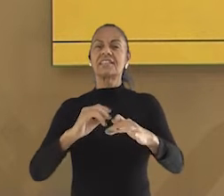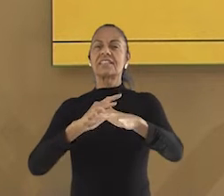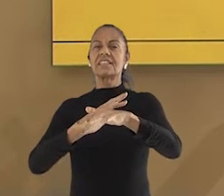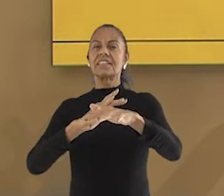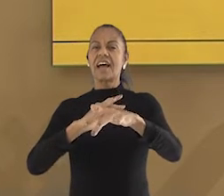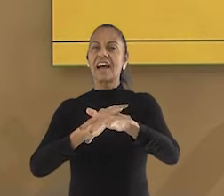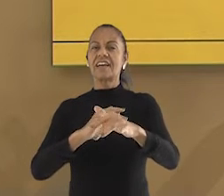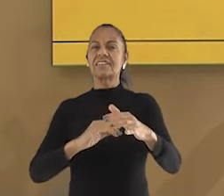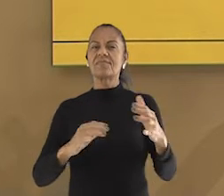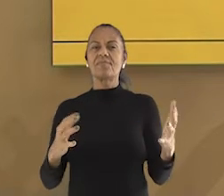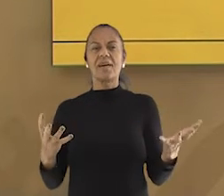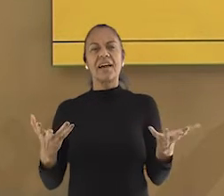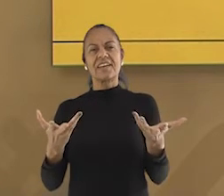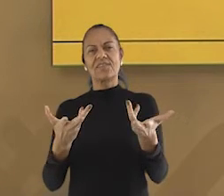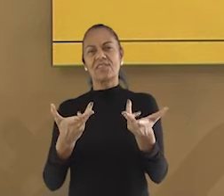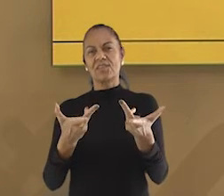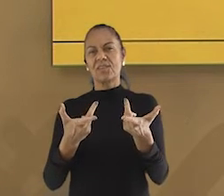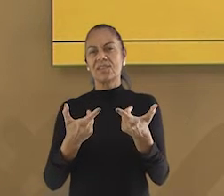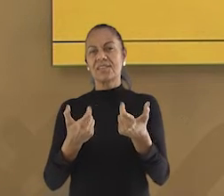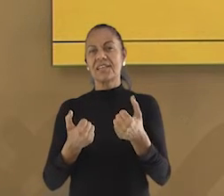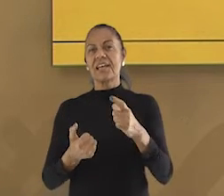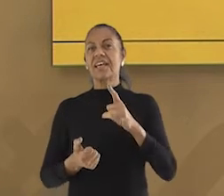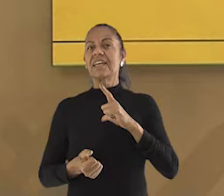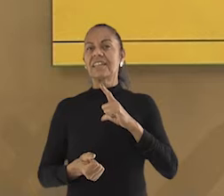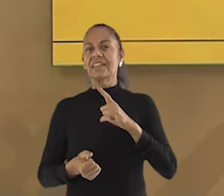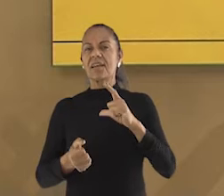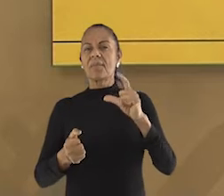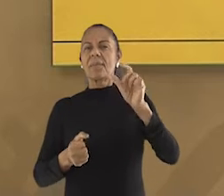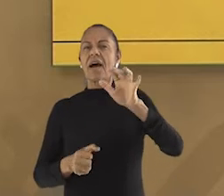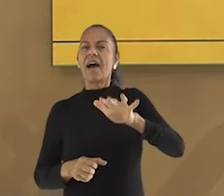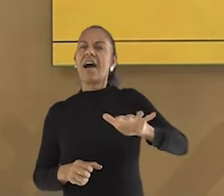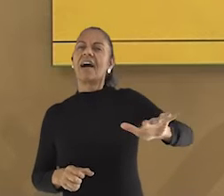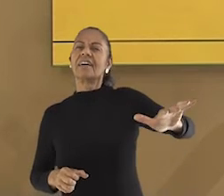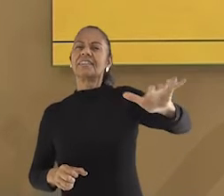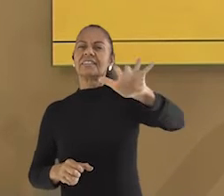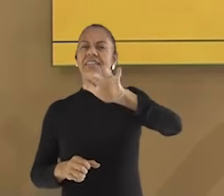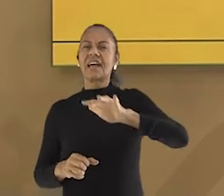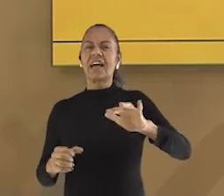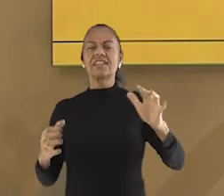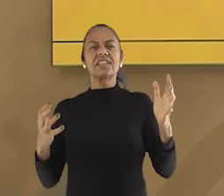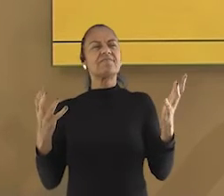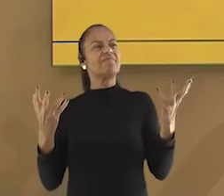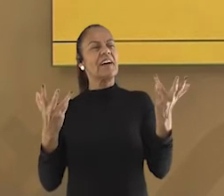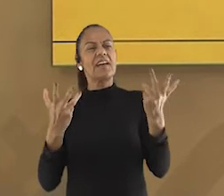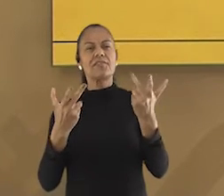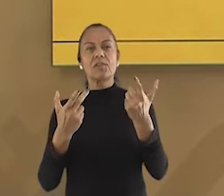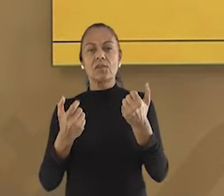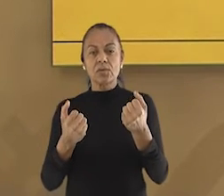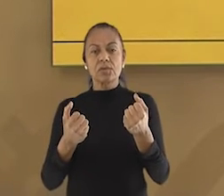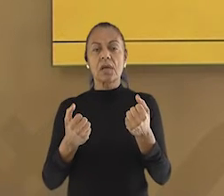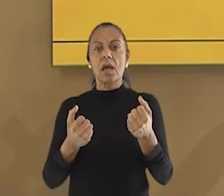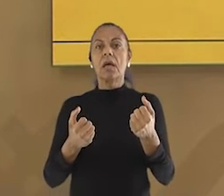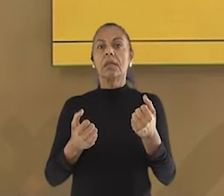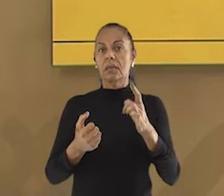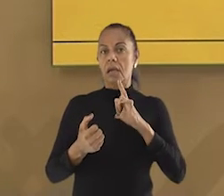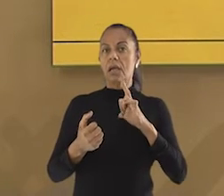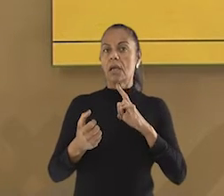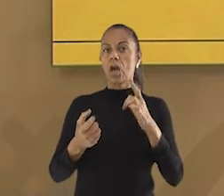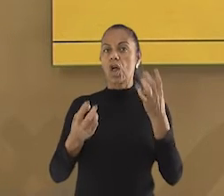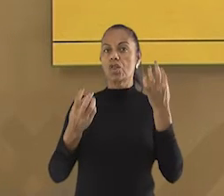é considerada a cidade maravilhosa e possui paisagens incríveis e que recebe muitos